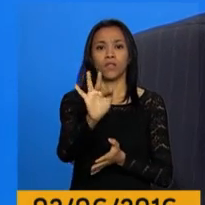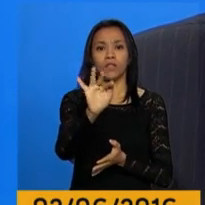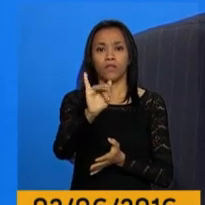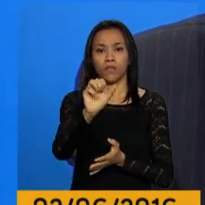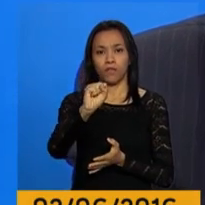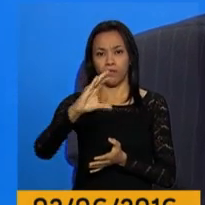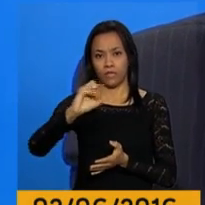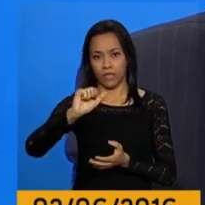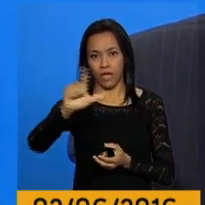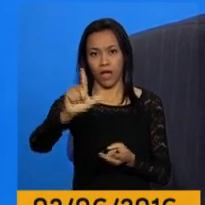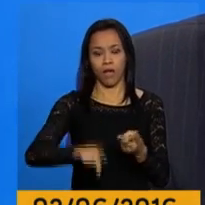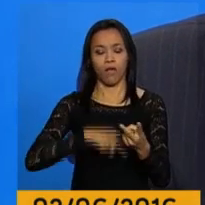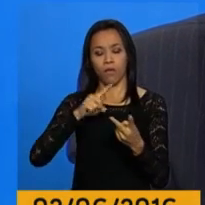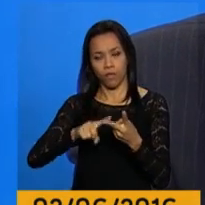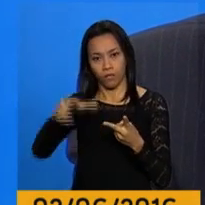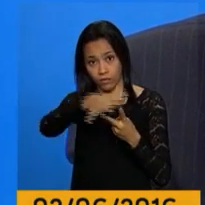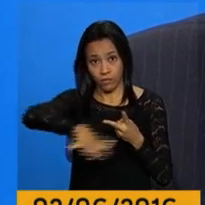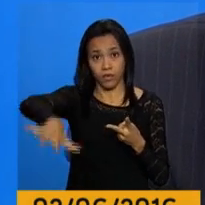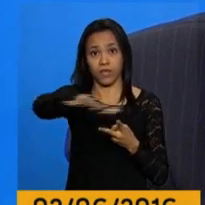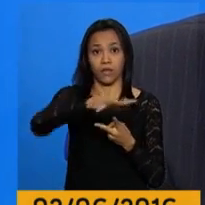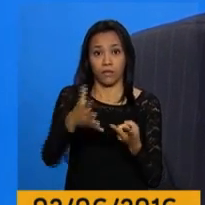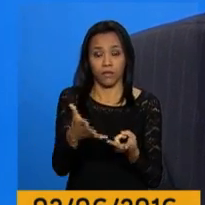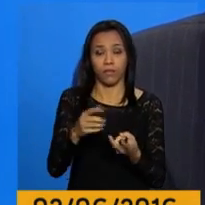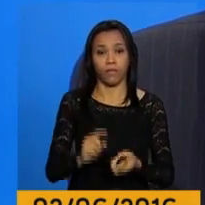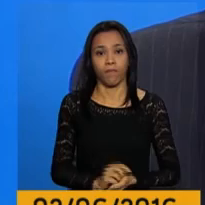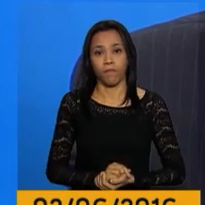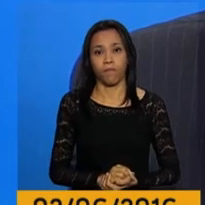estímulo setorial. Não?